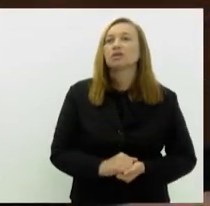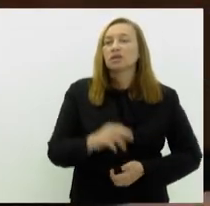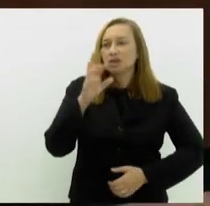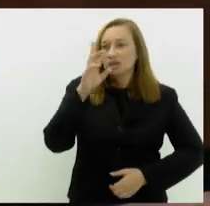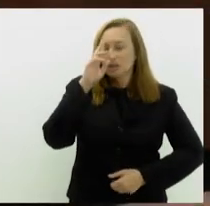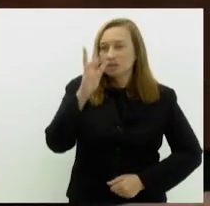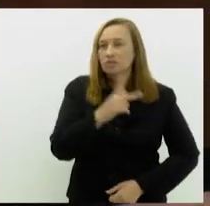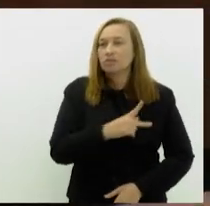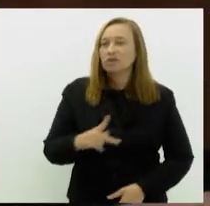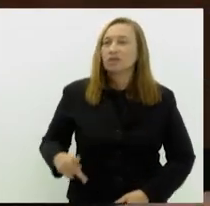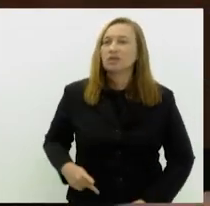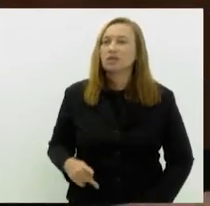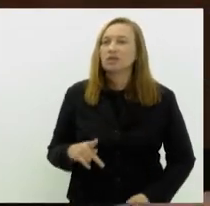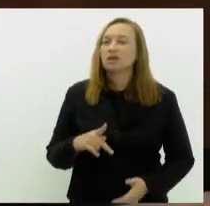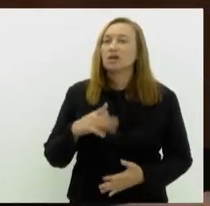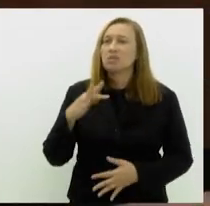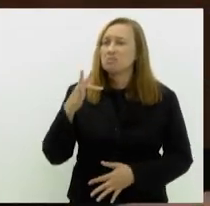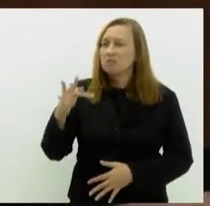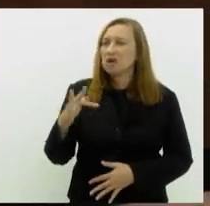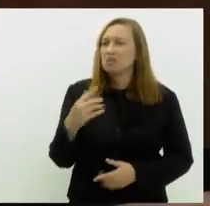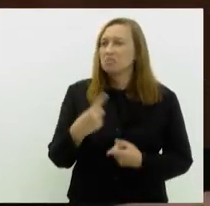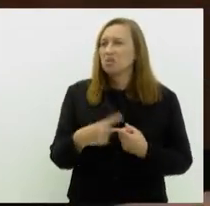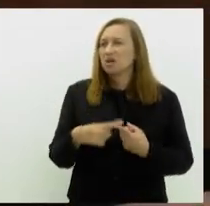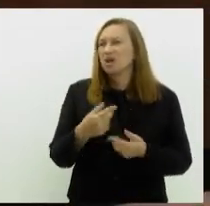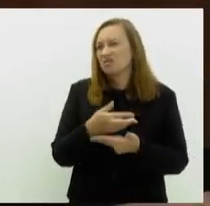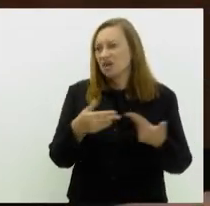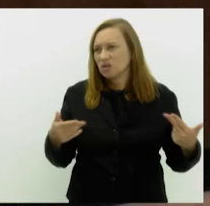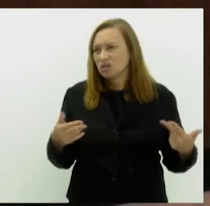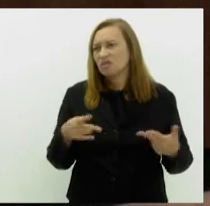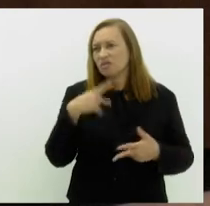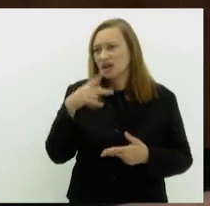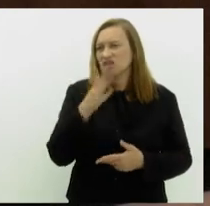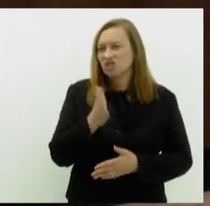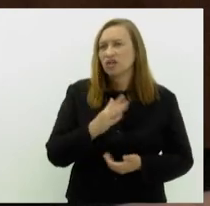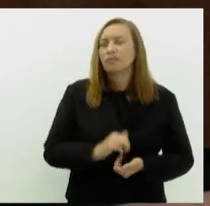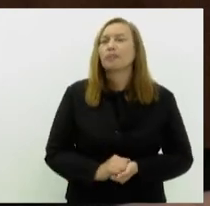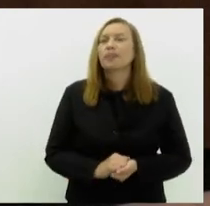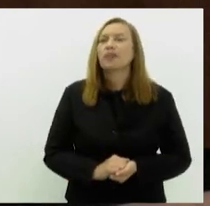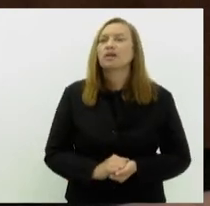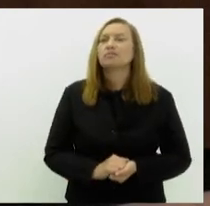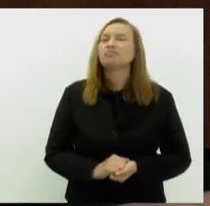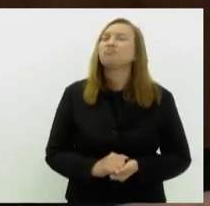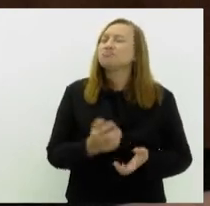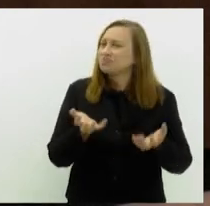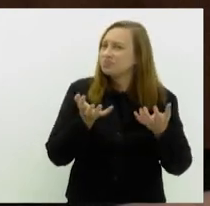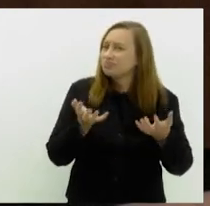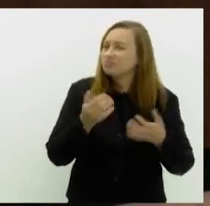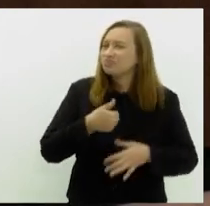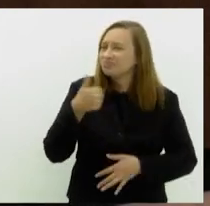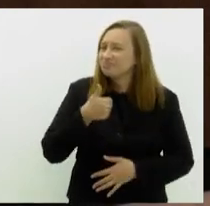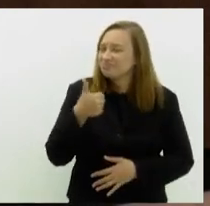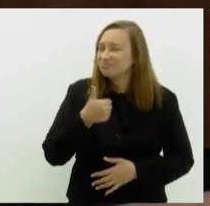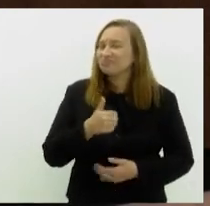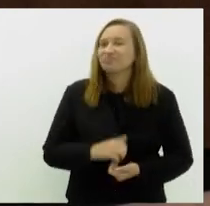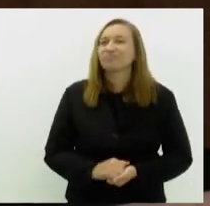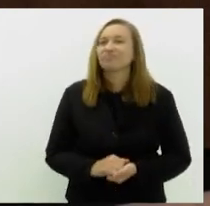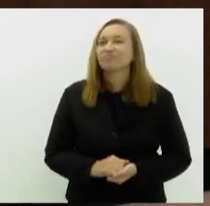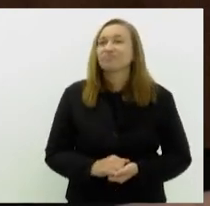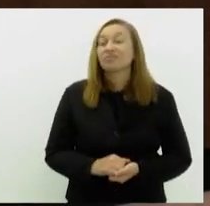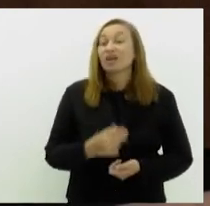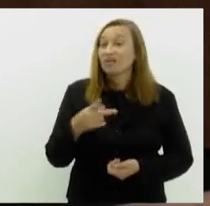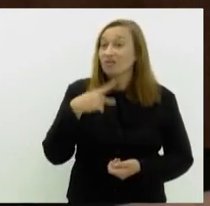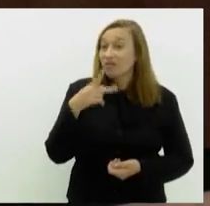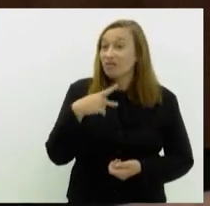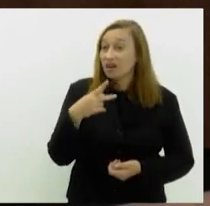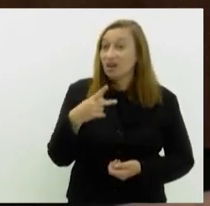Presidente Aju, serei muito breve também, até porque acho que muita coisa já foi dito. Eu queria, primeiramente, ratificar